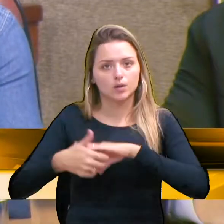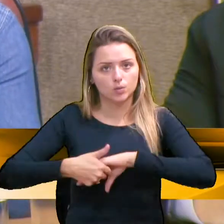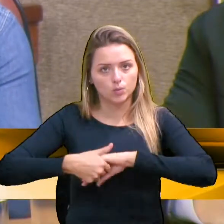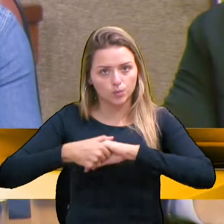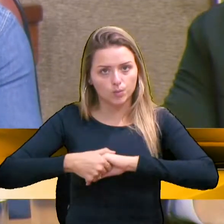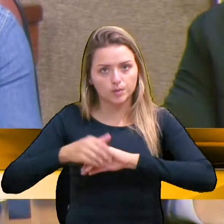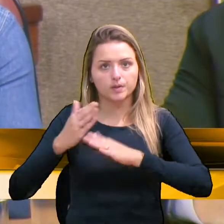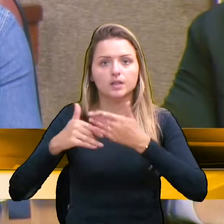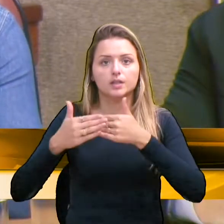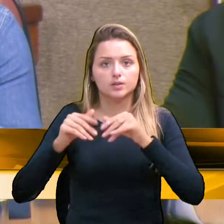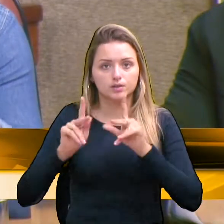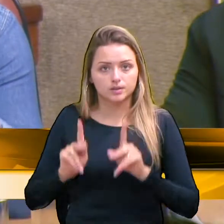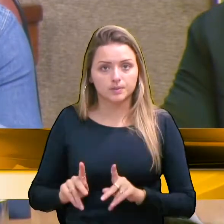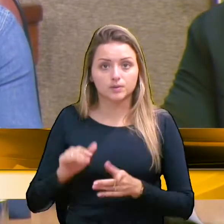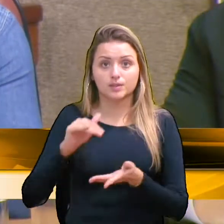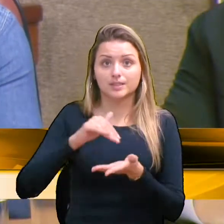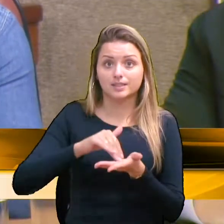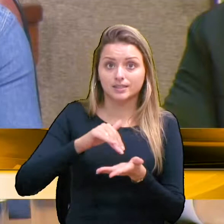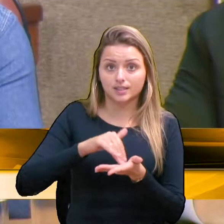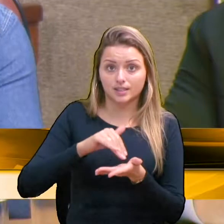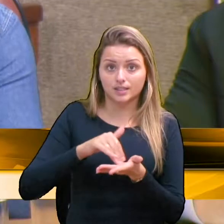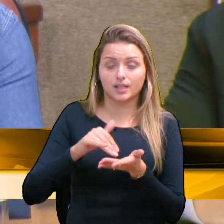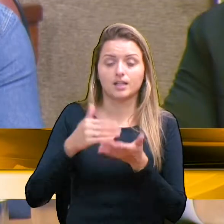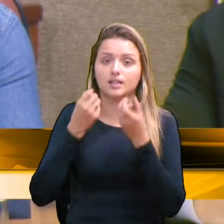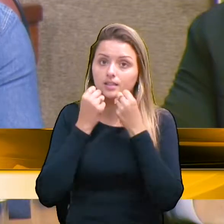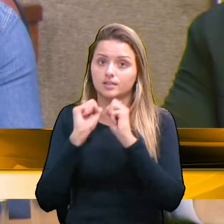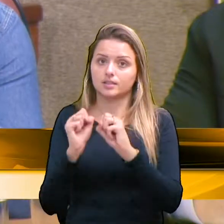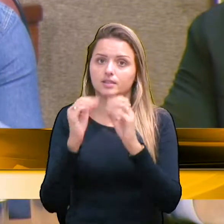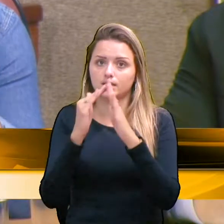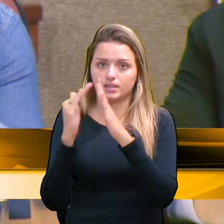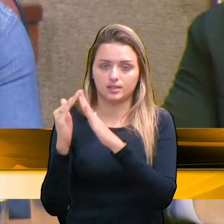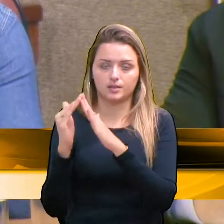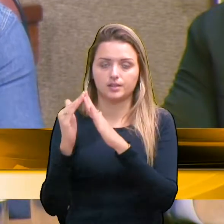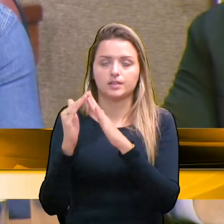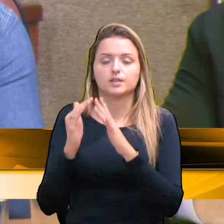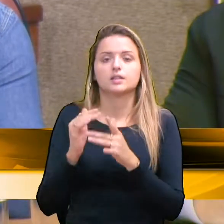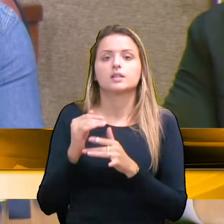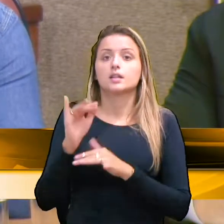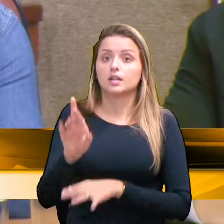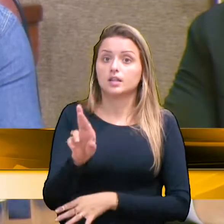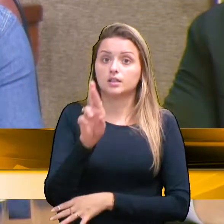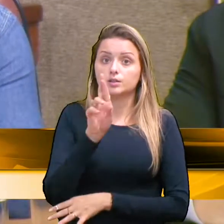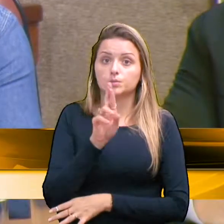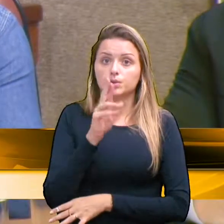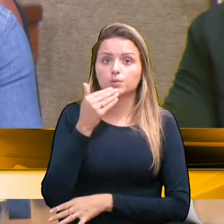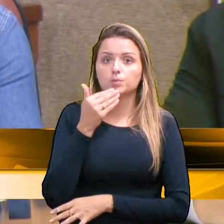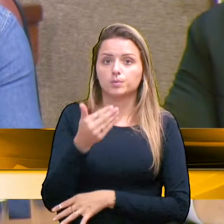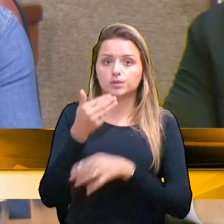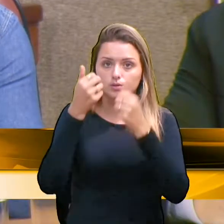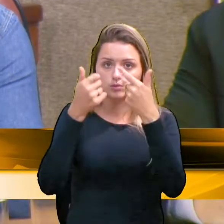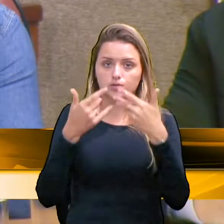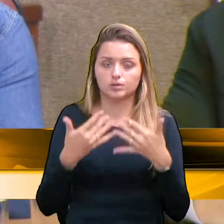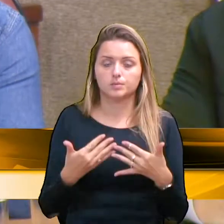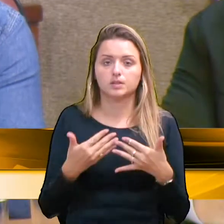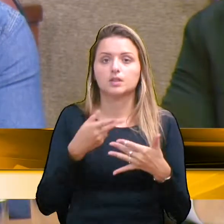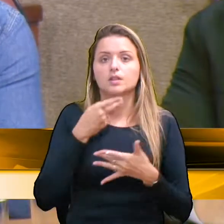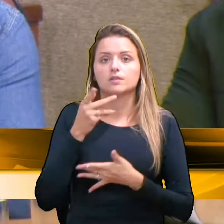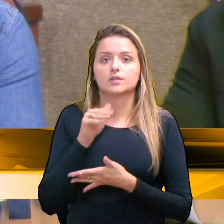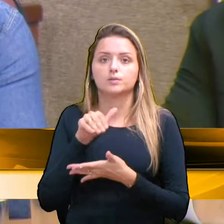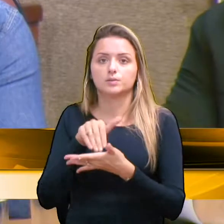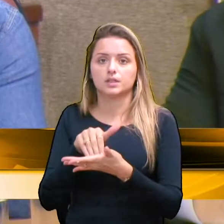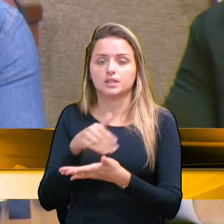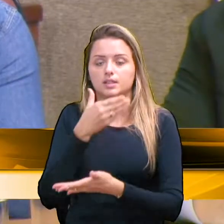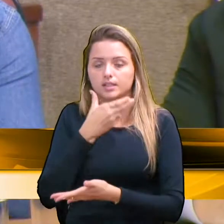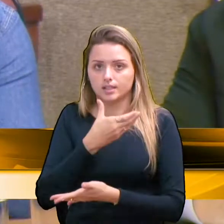pessoas, a secretária da Habitação, onde ela disse... Inclusive, ela respondeu até um pedido de informação para essa casa, dizendo que até o final do